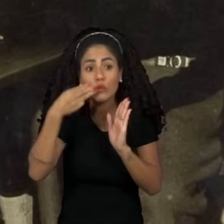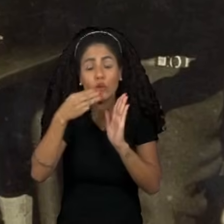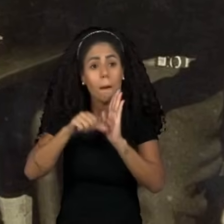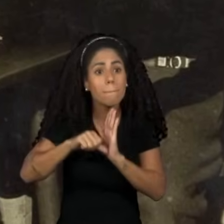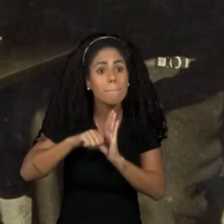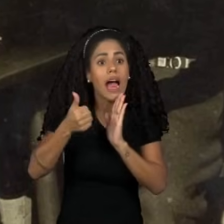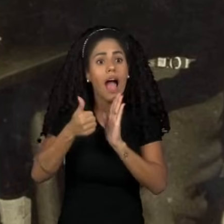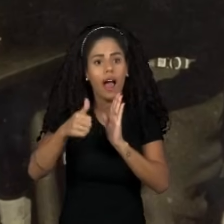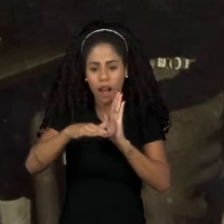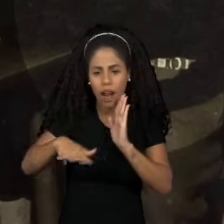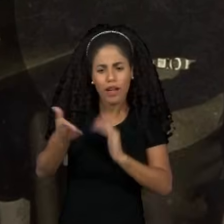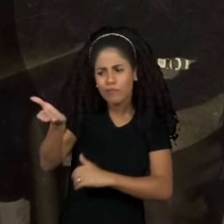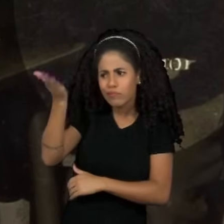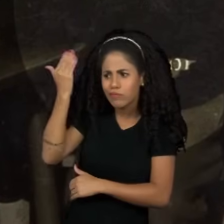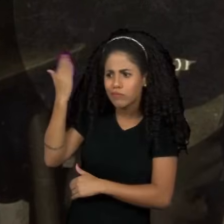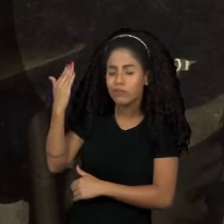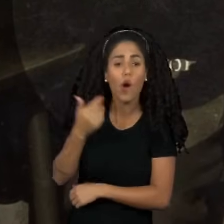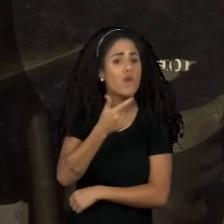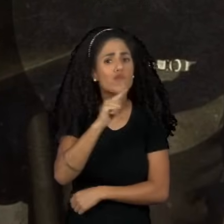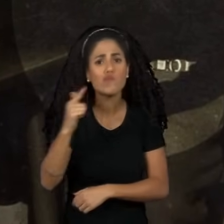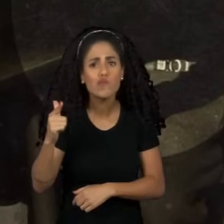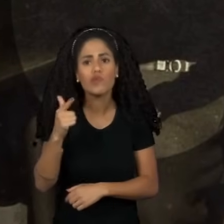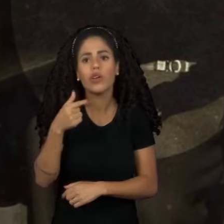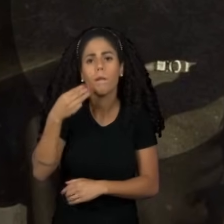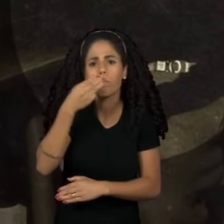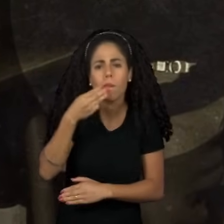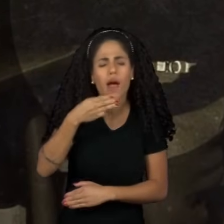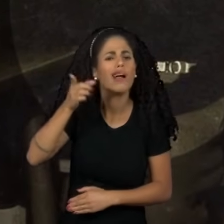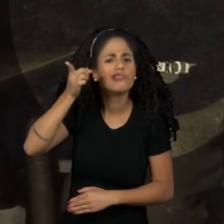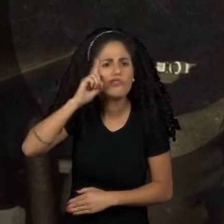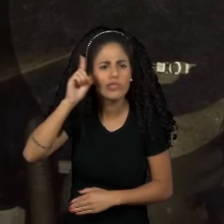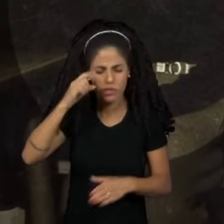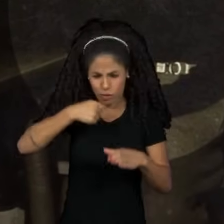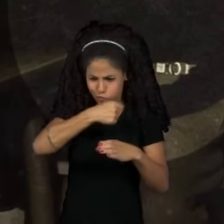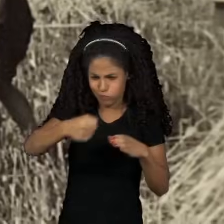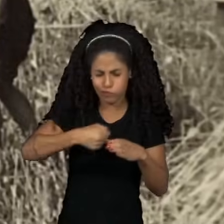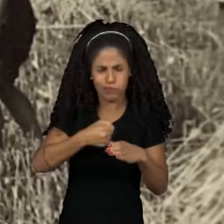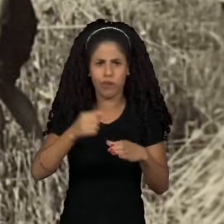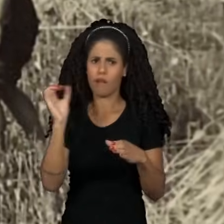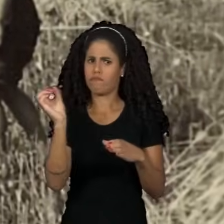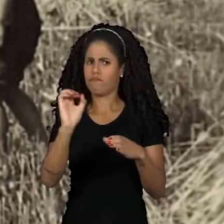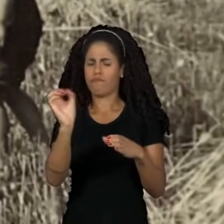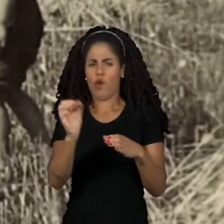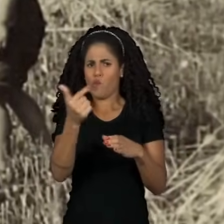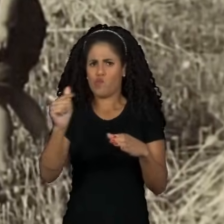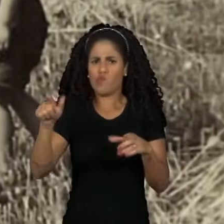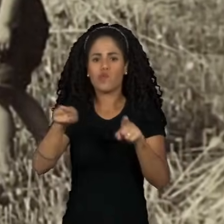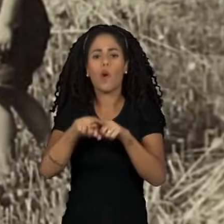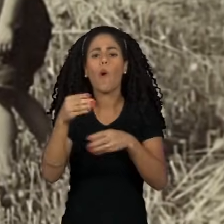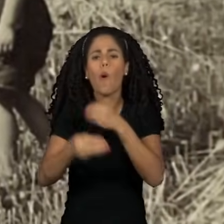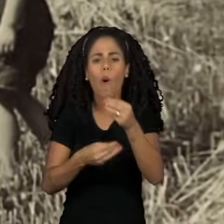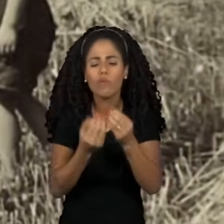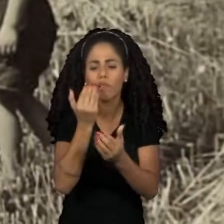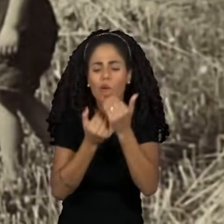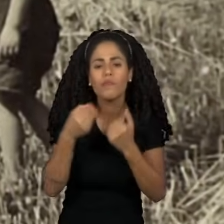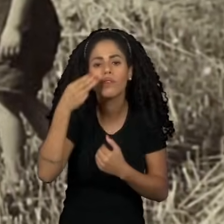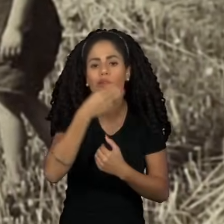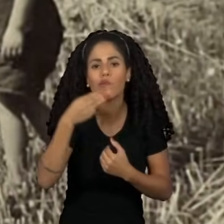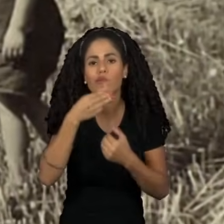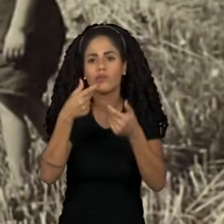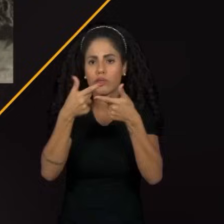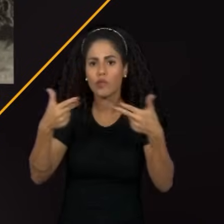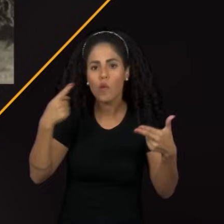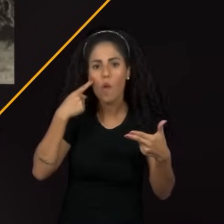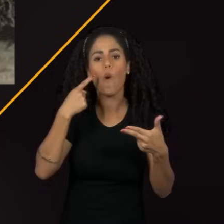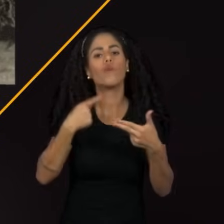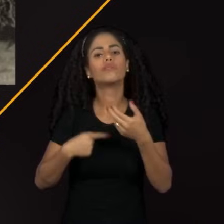Não existia no uso diário da nossa cozinha, senão adoçante era concentrado de suco